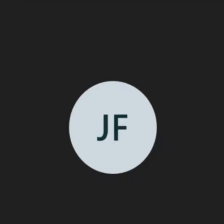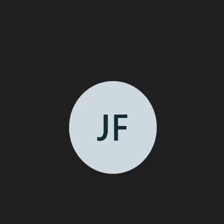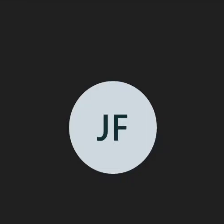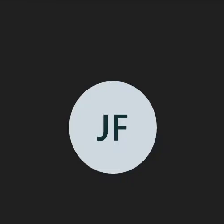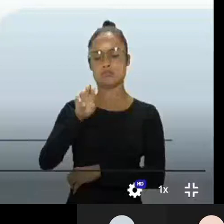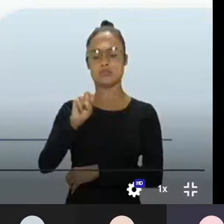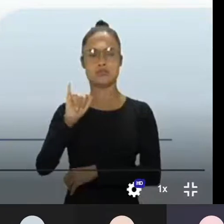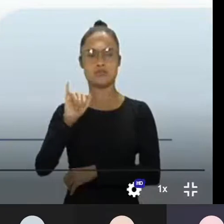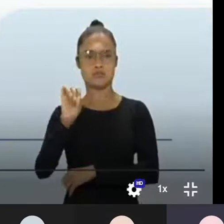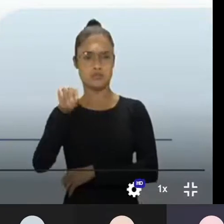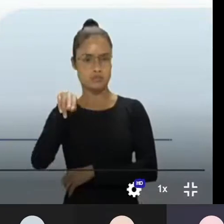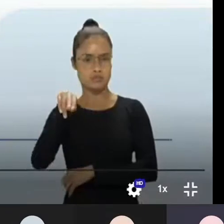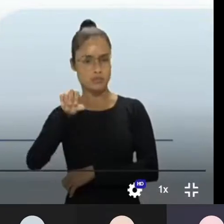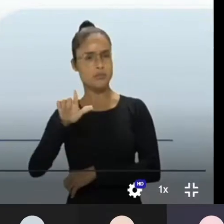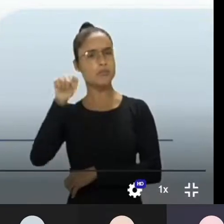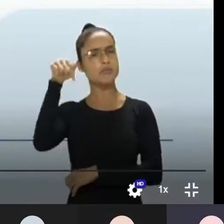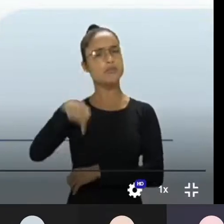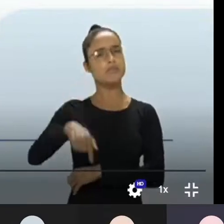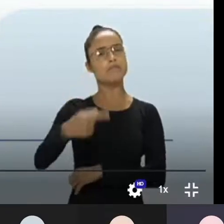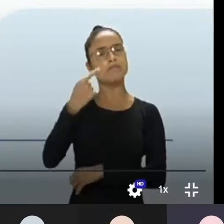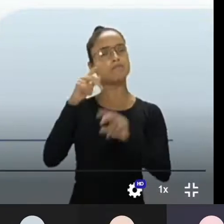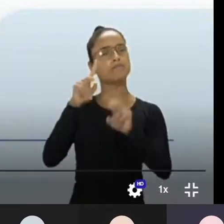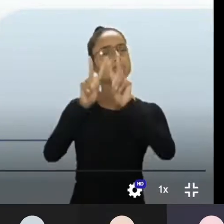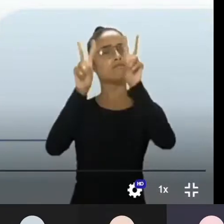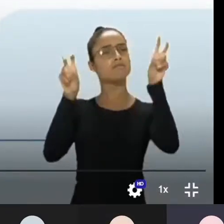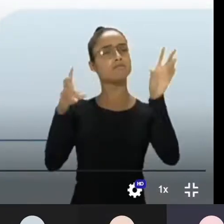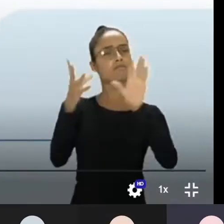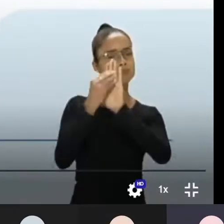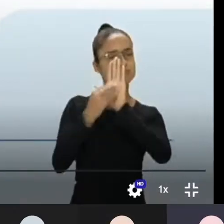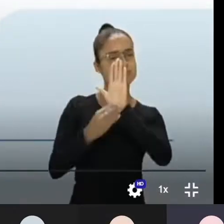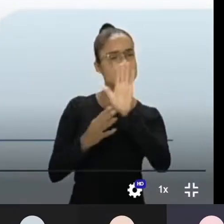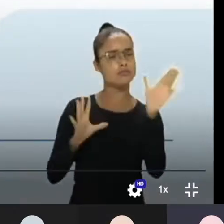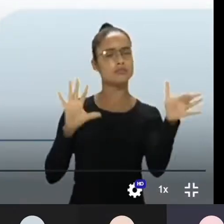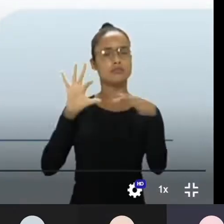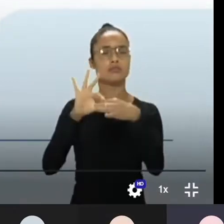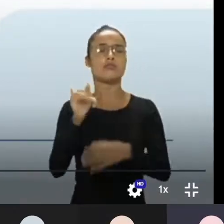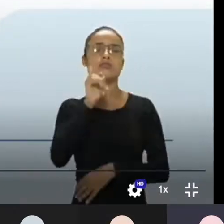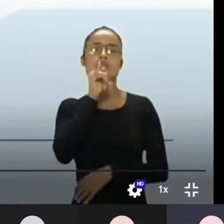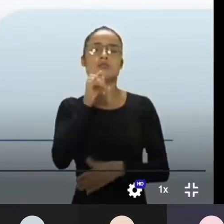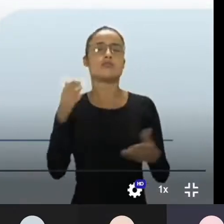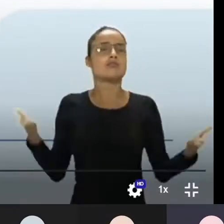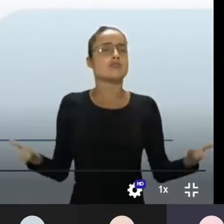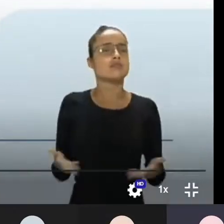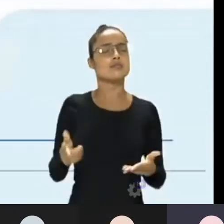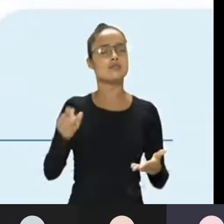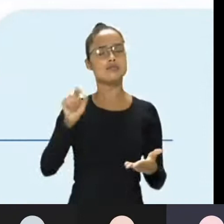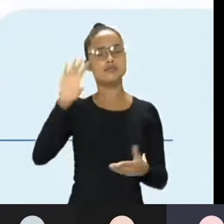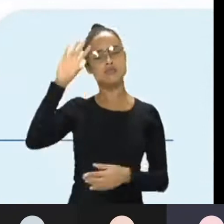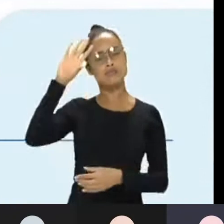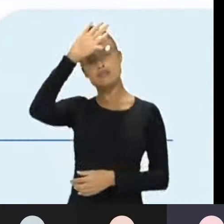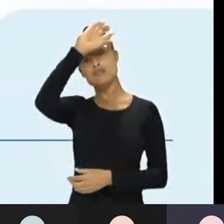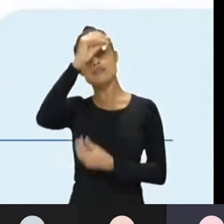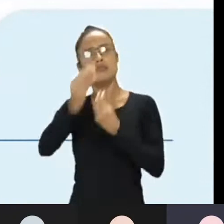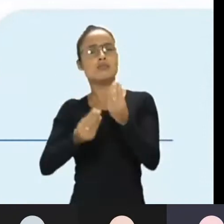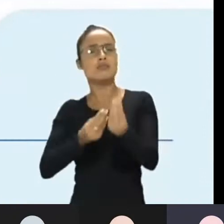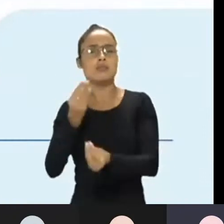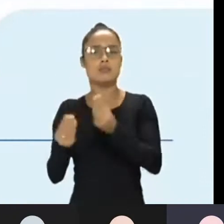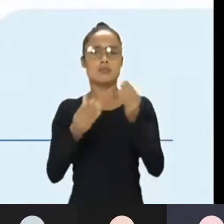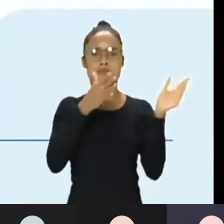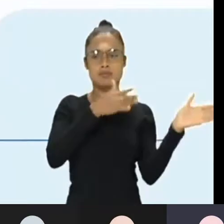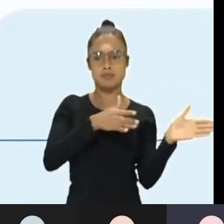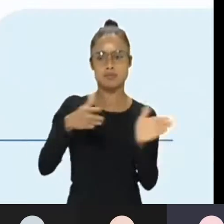Para introduzir a nossa temática, nós vamos utilizar, então, alguns exemplos para compreender como